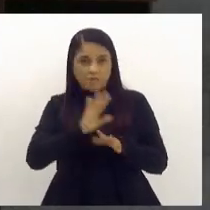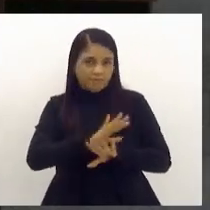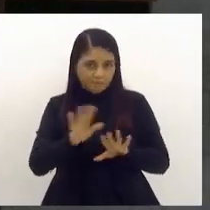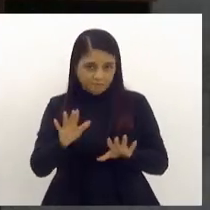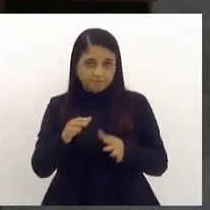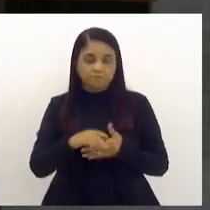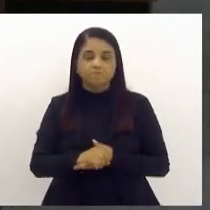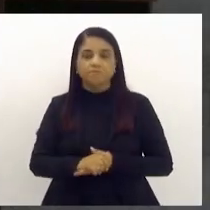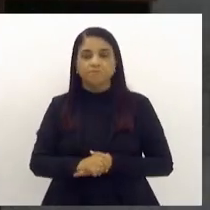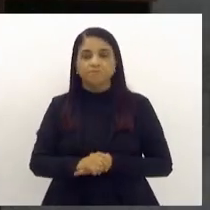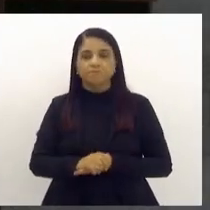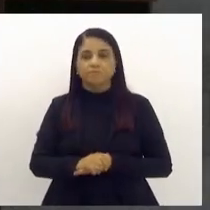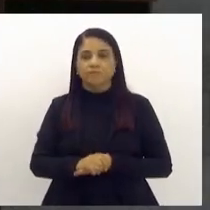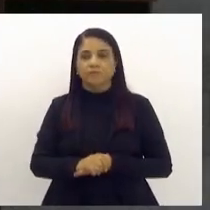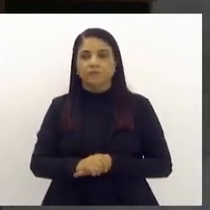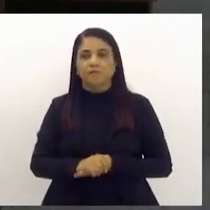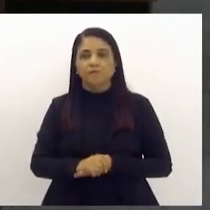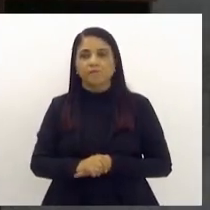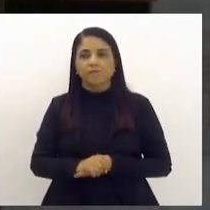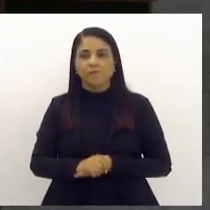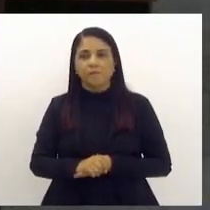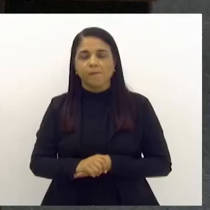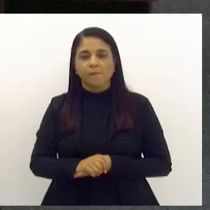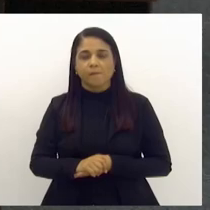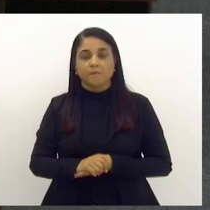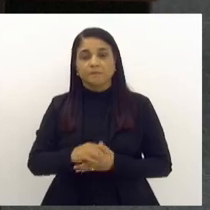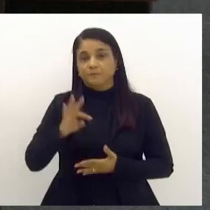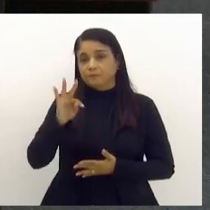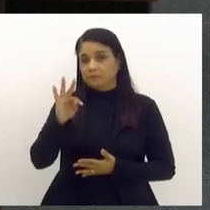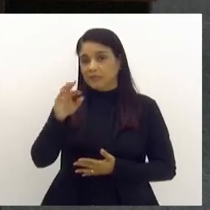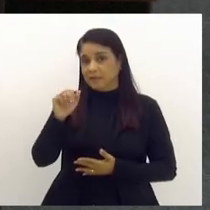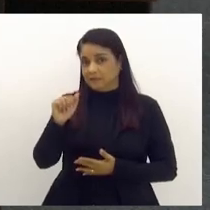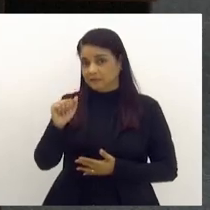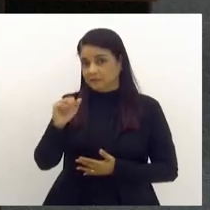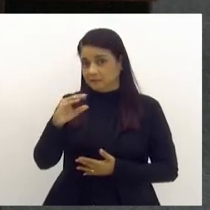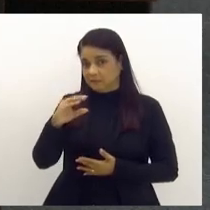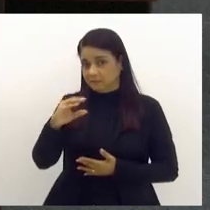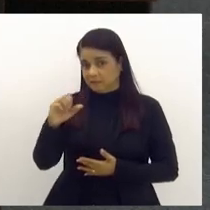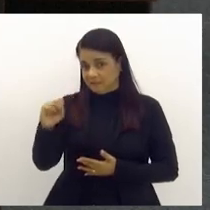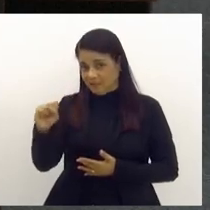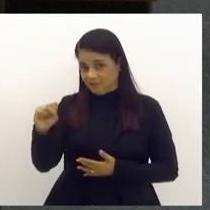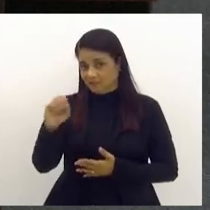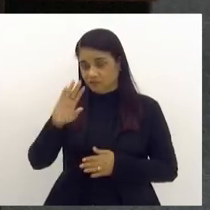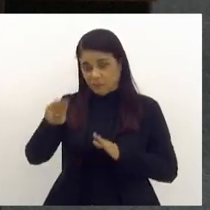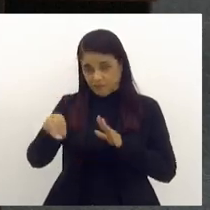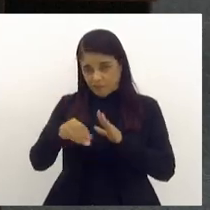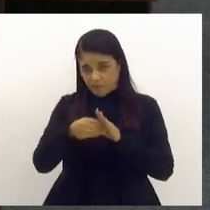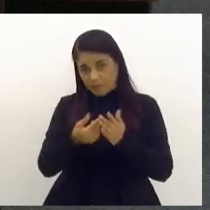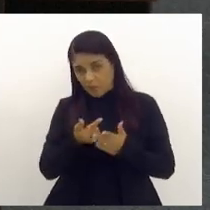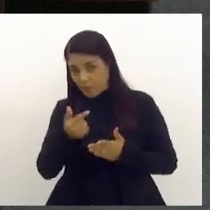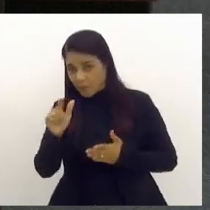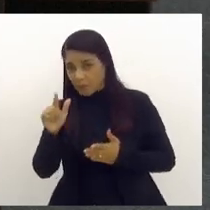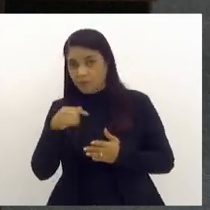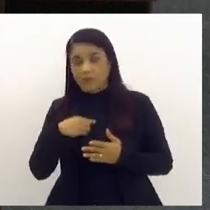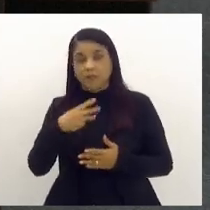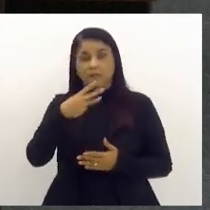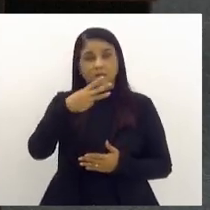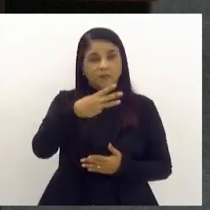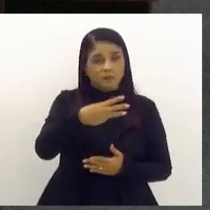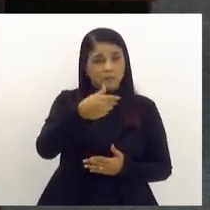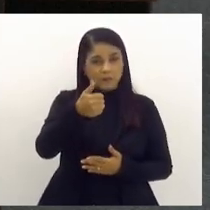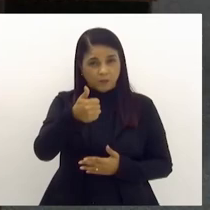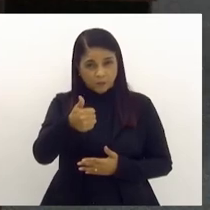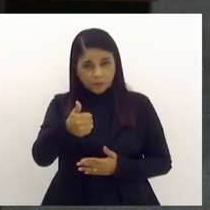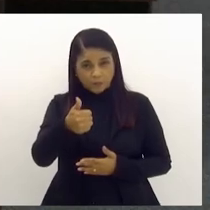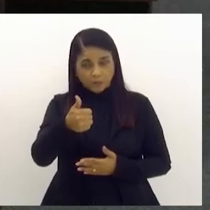E a questão dos TACs, isso já está numa outra emenda constitucional. Aqueles 31